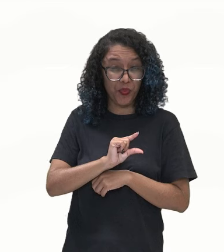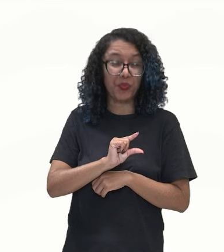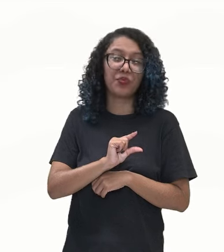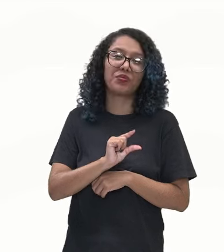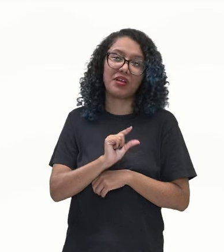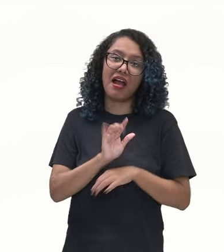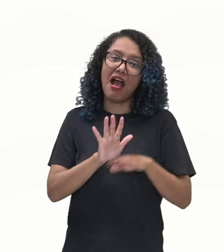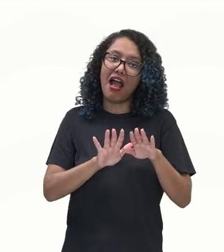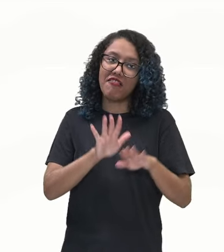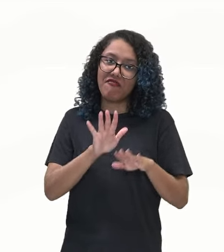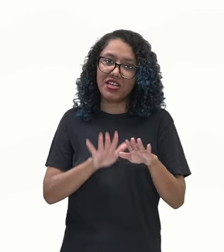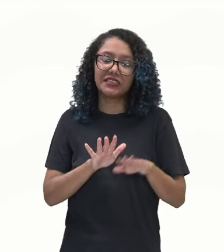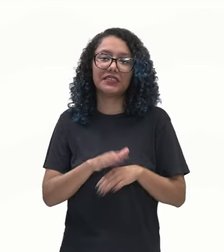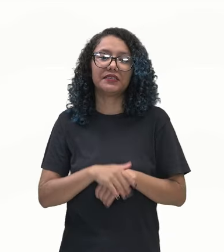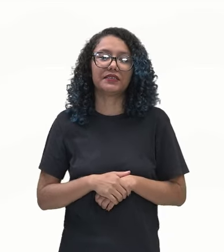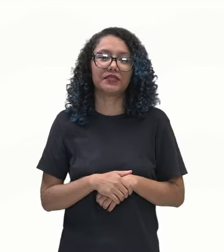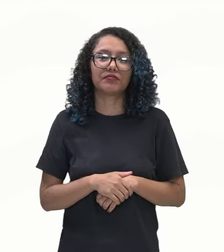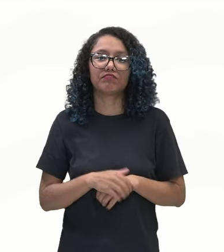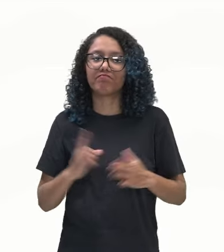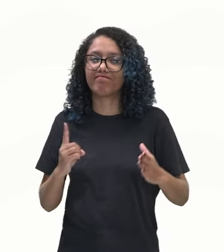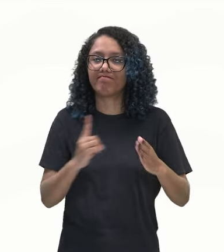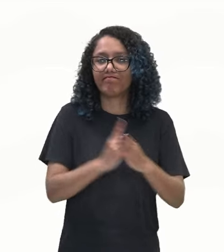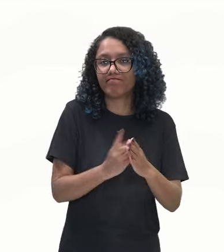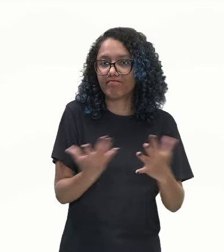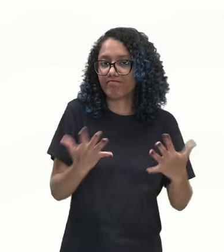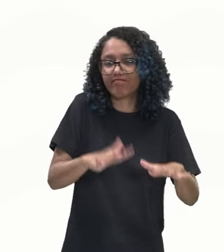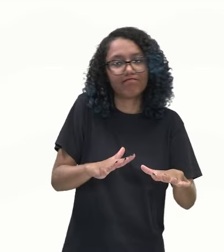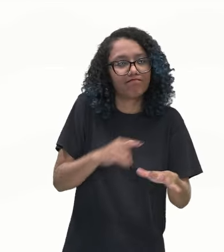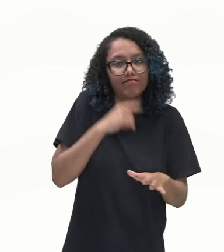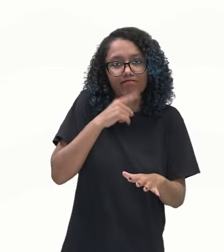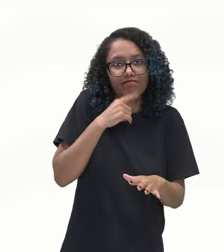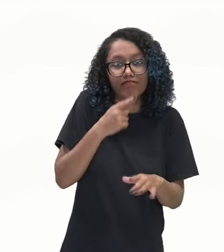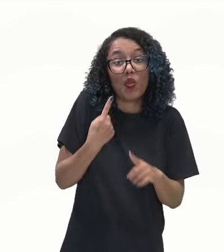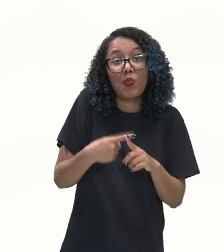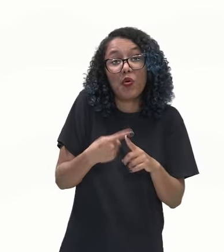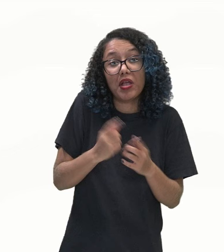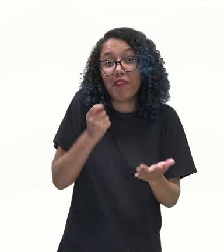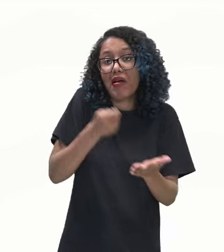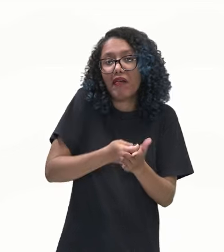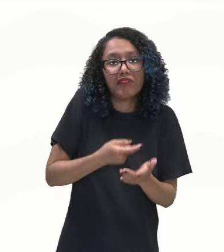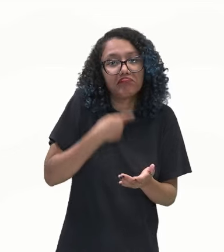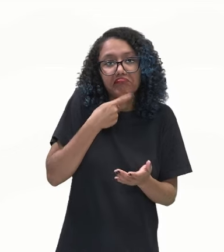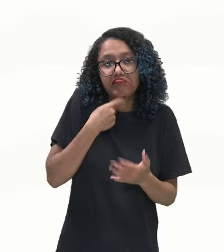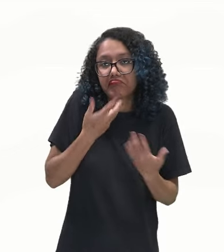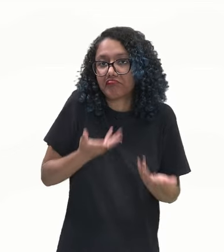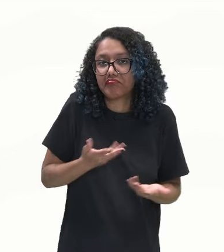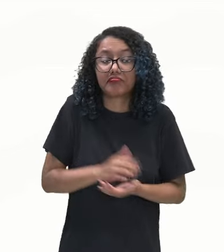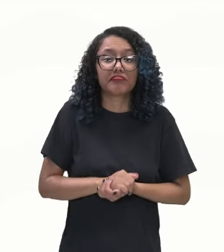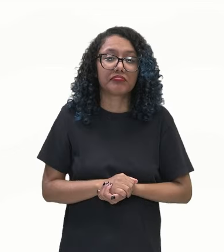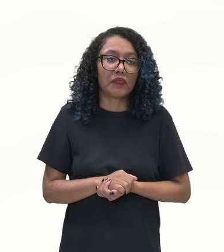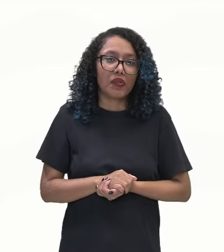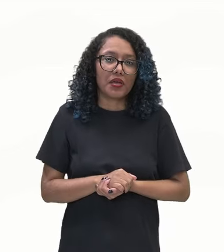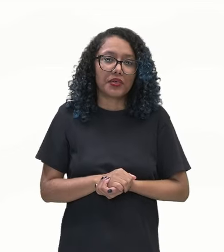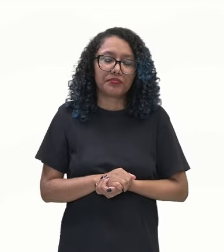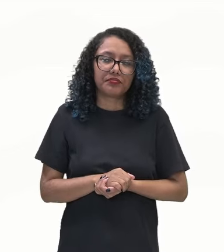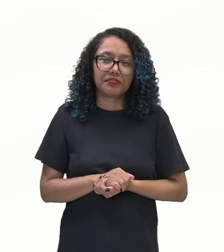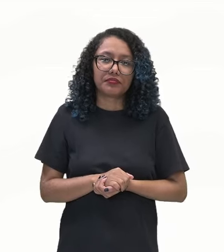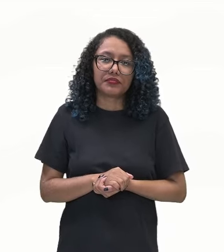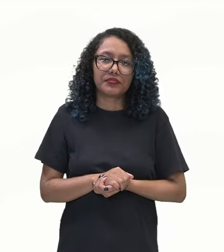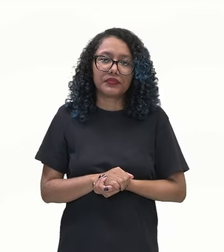inclusão amplamente aberto a todos, tá? Aí nós temos também, além da